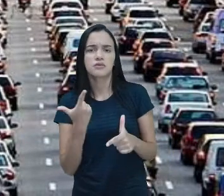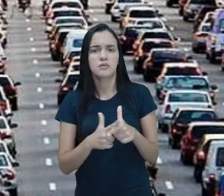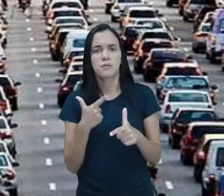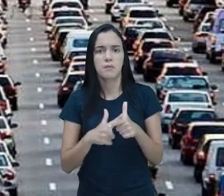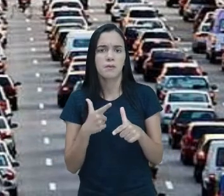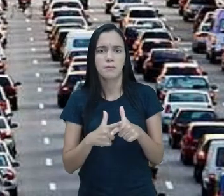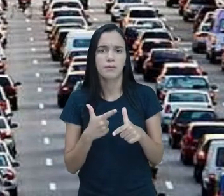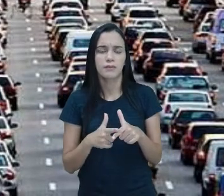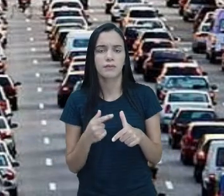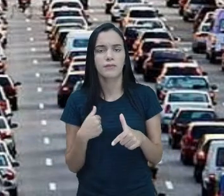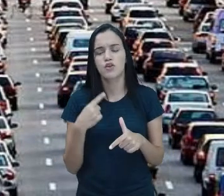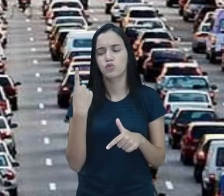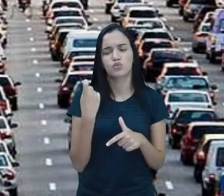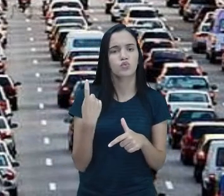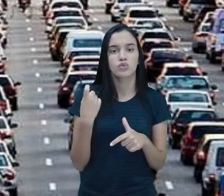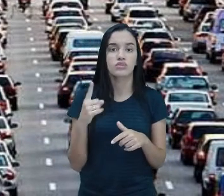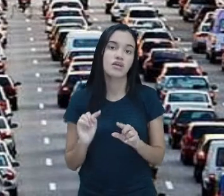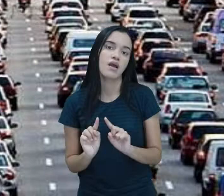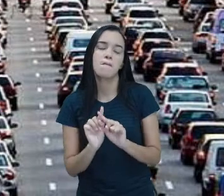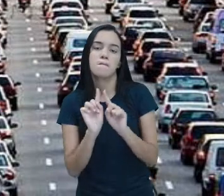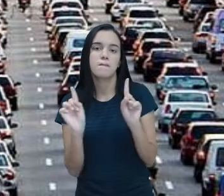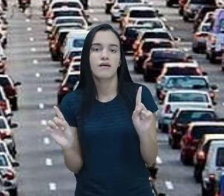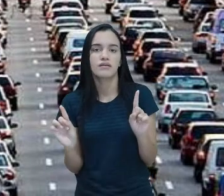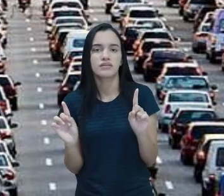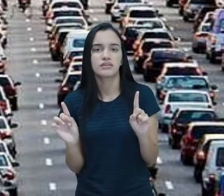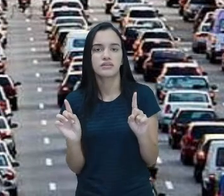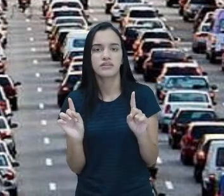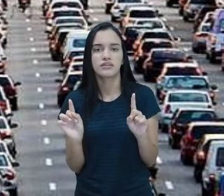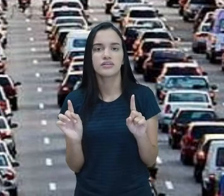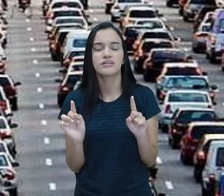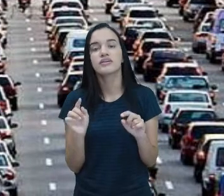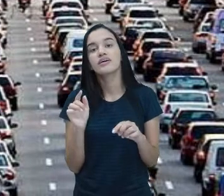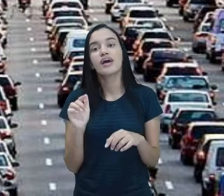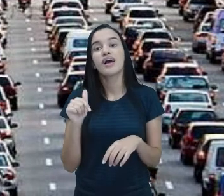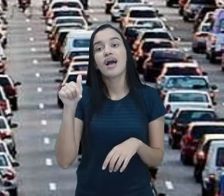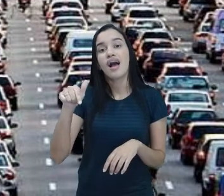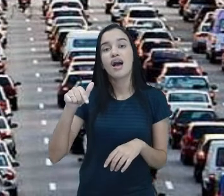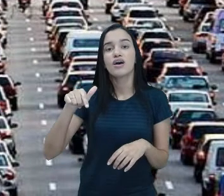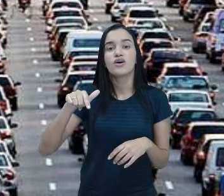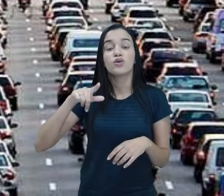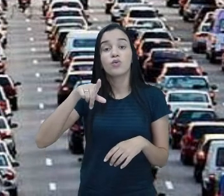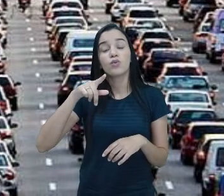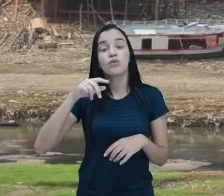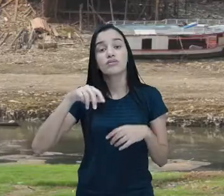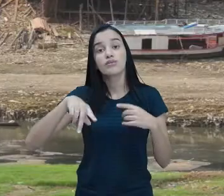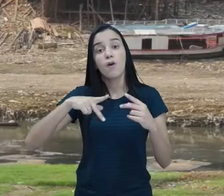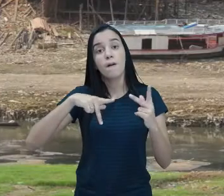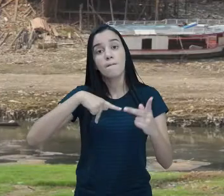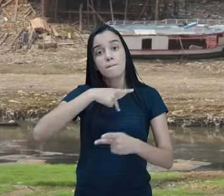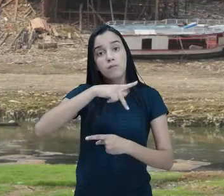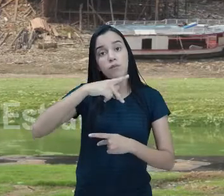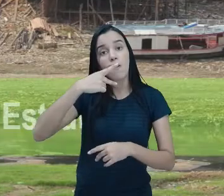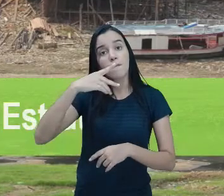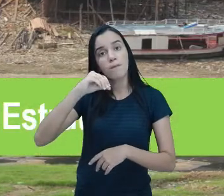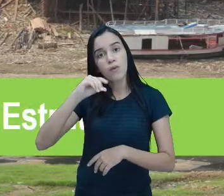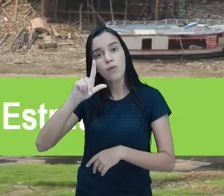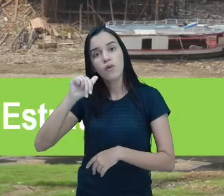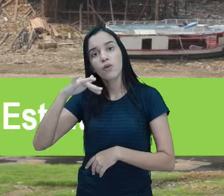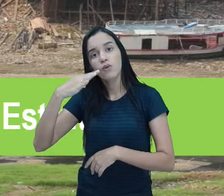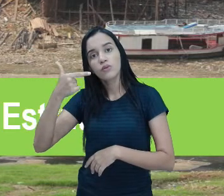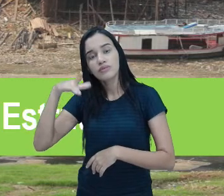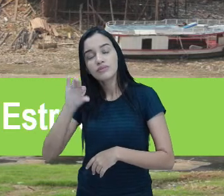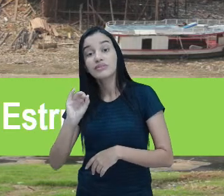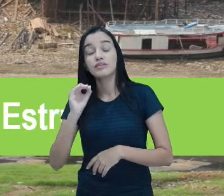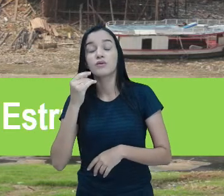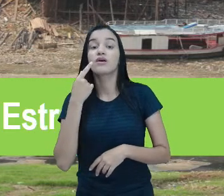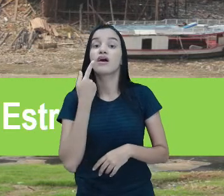eu escuto sozinha. Agora aí, essa questão da poluição sonora na cidade também é muito séria. Olha, outro